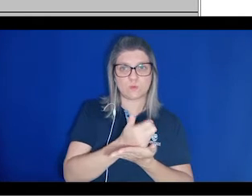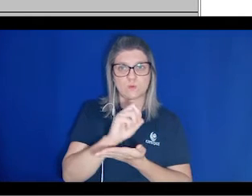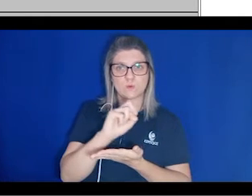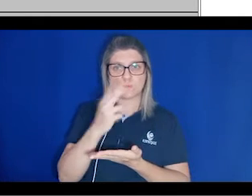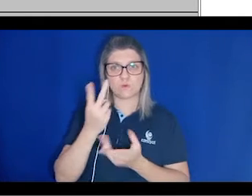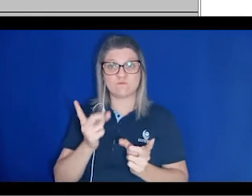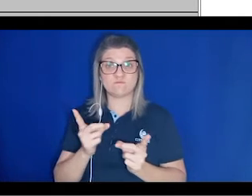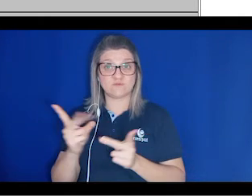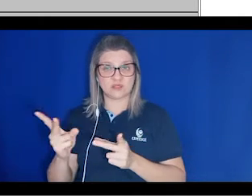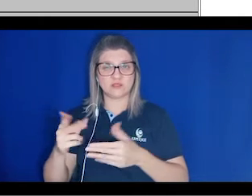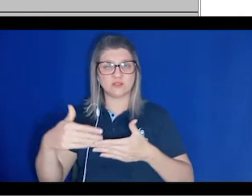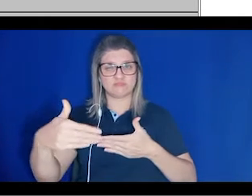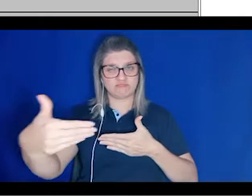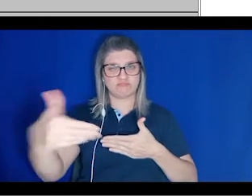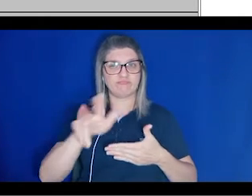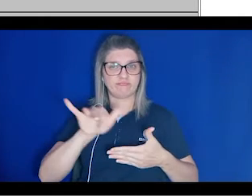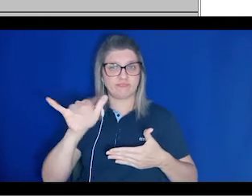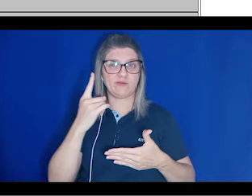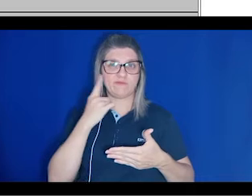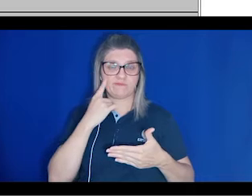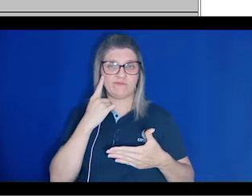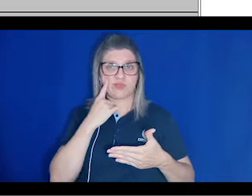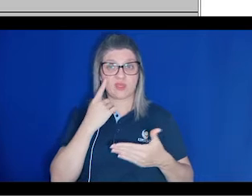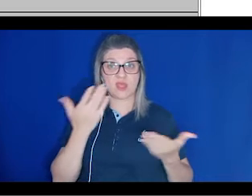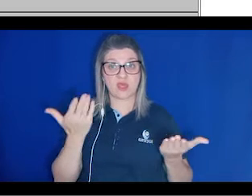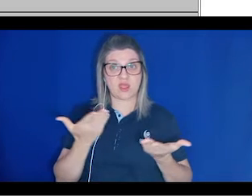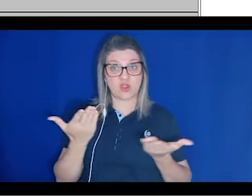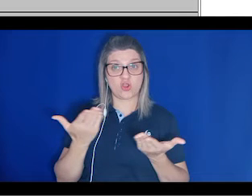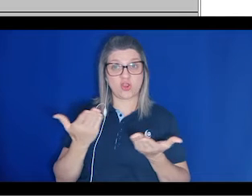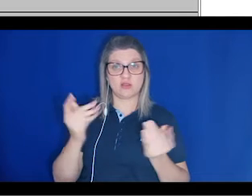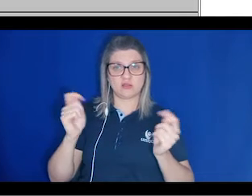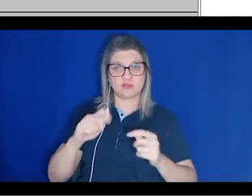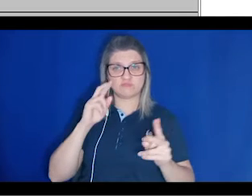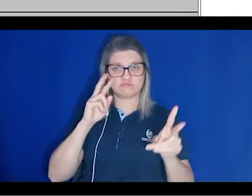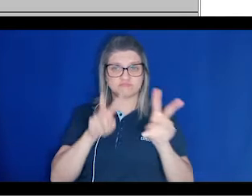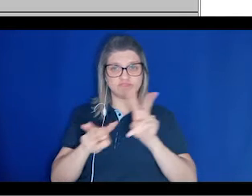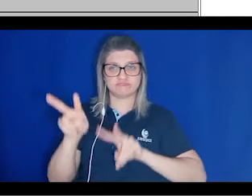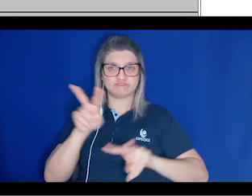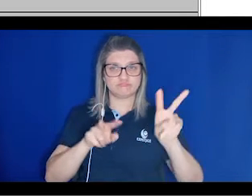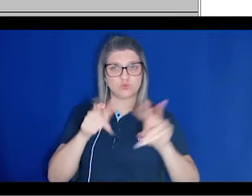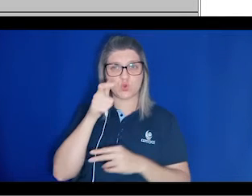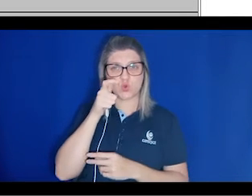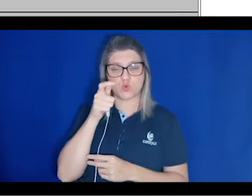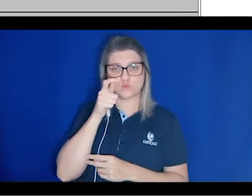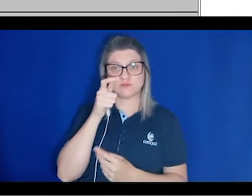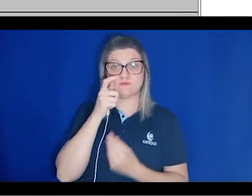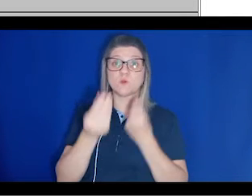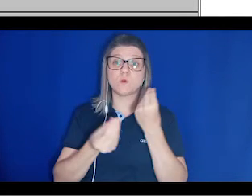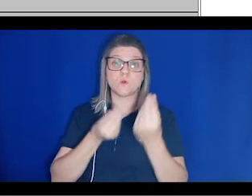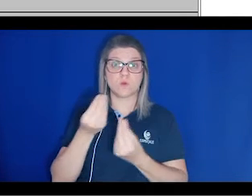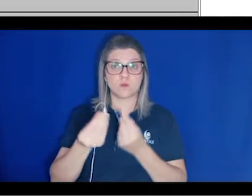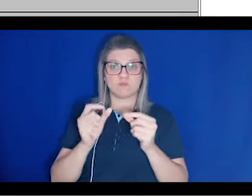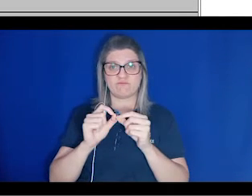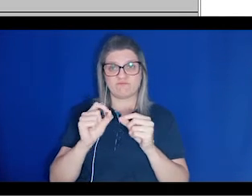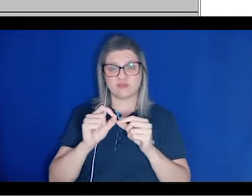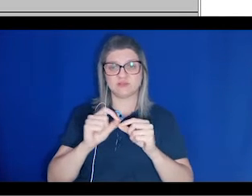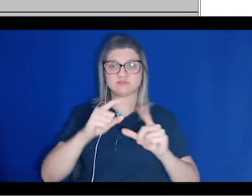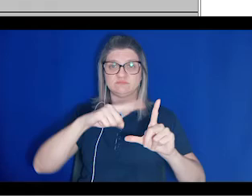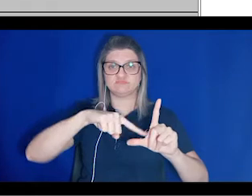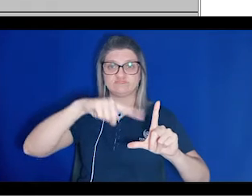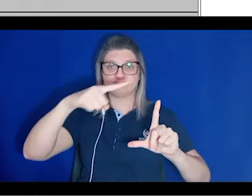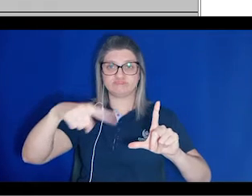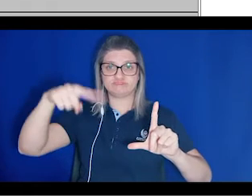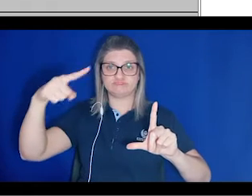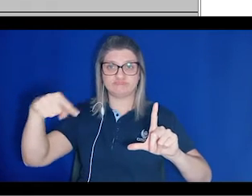para frente nós veremos isso, mas aqui vocês conseguem verificar e observar como é constituída a linha da